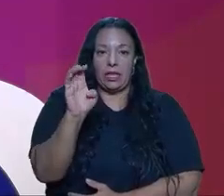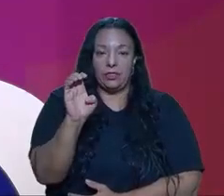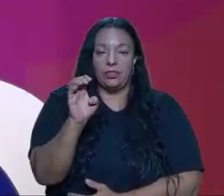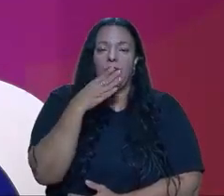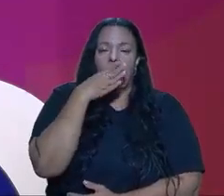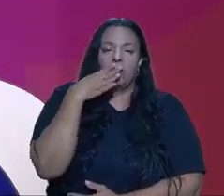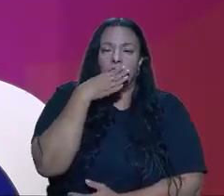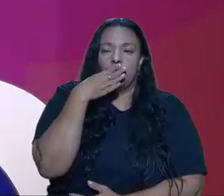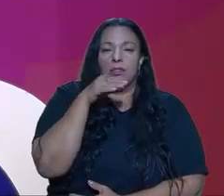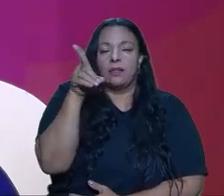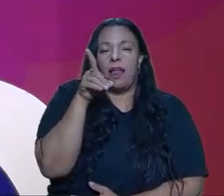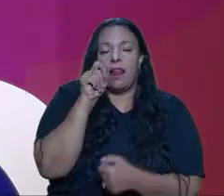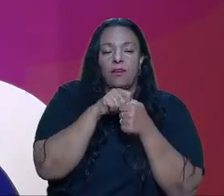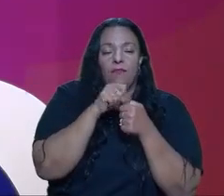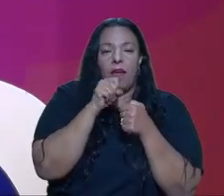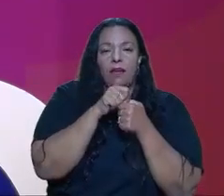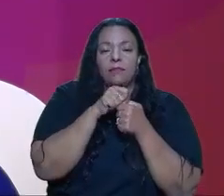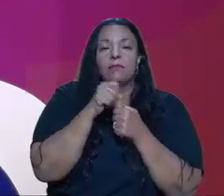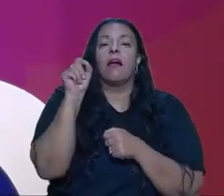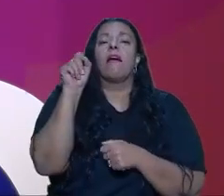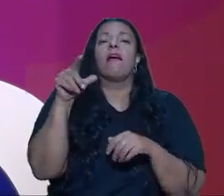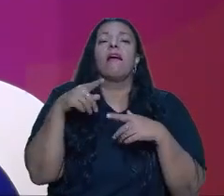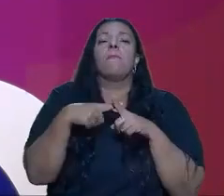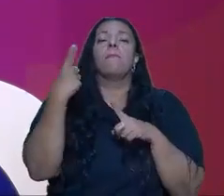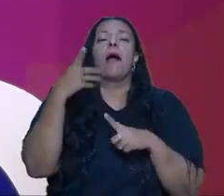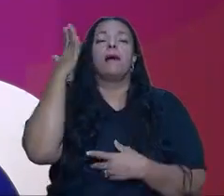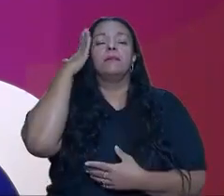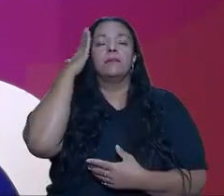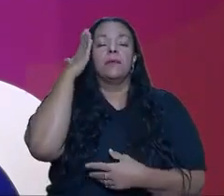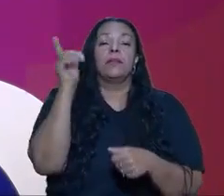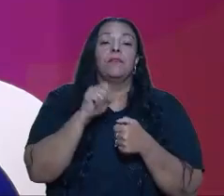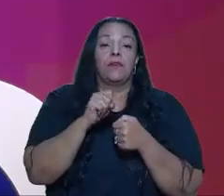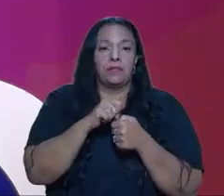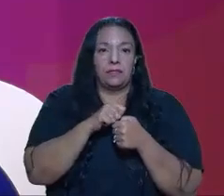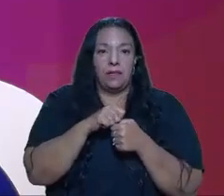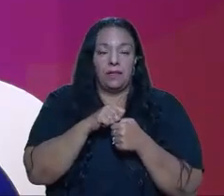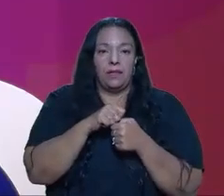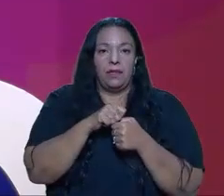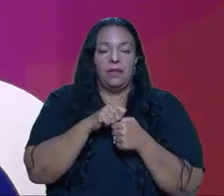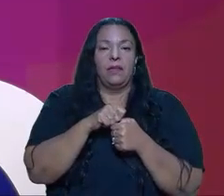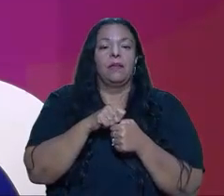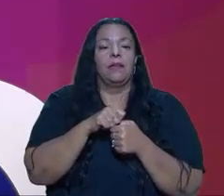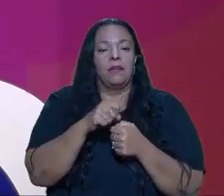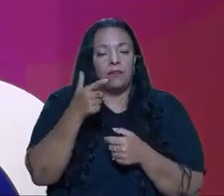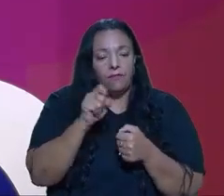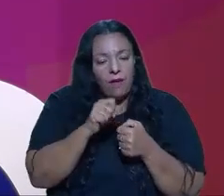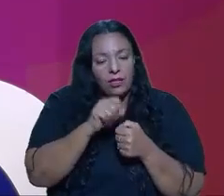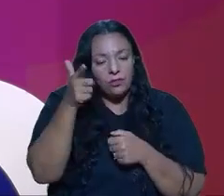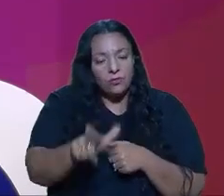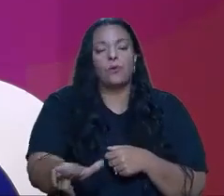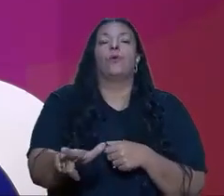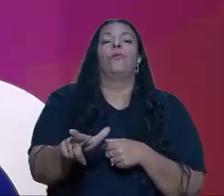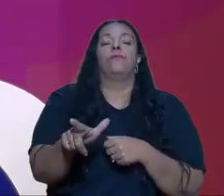dourado. Usa óculos retangulares de aro preto. No canto inferior direito do vídeo em questão estão do início ao fim os intérpretes